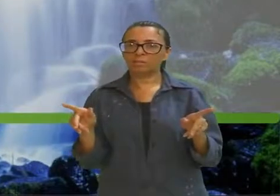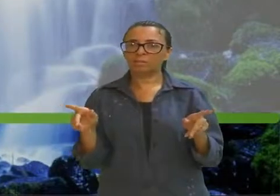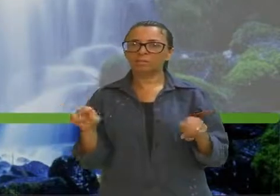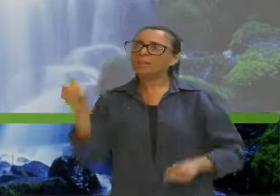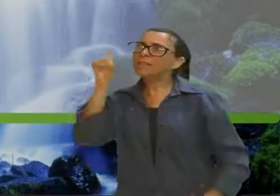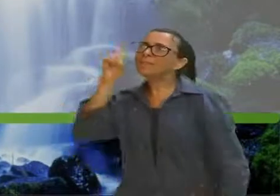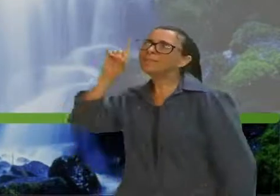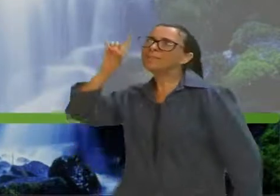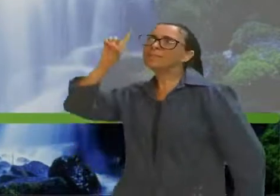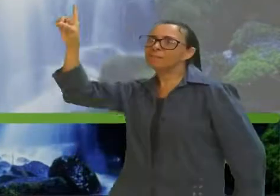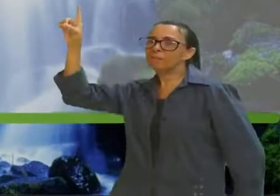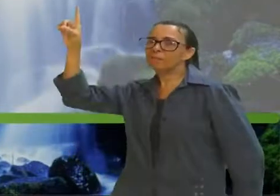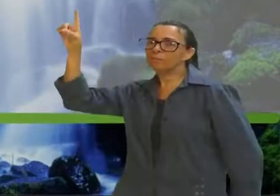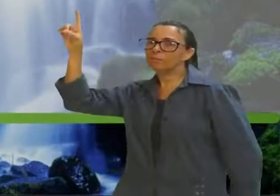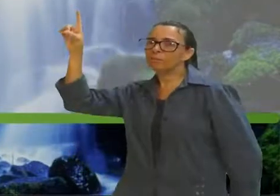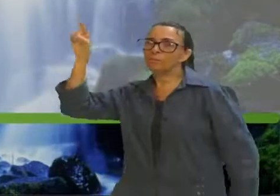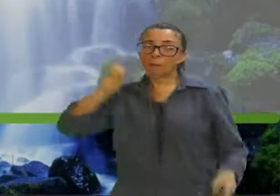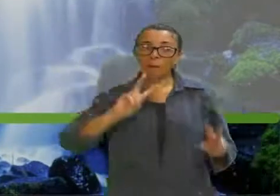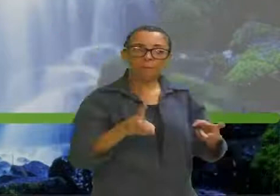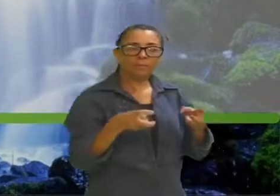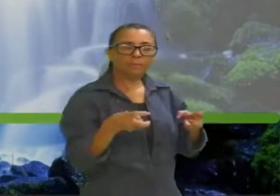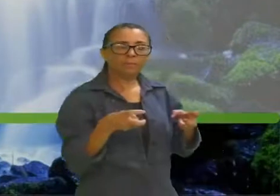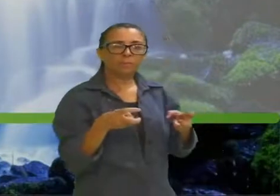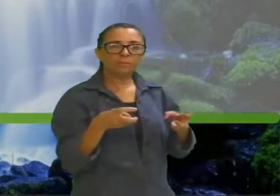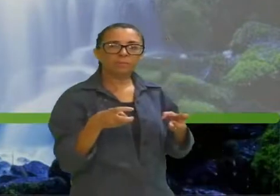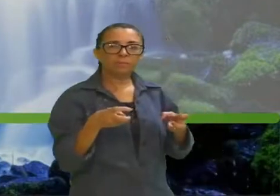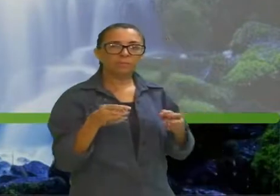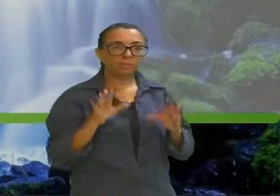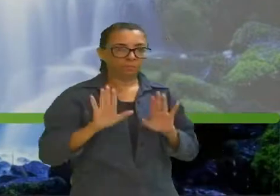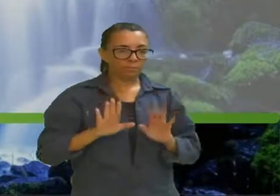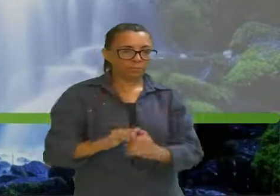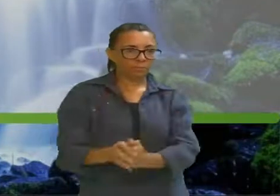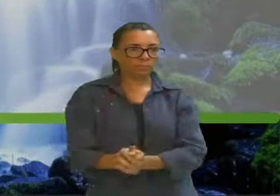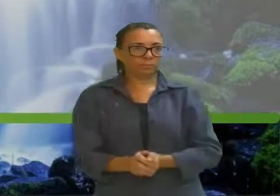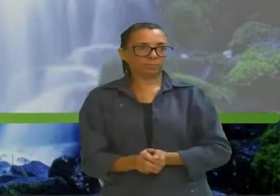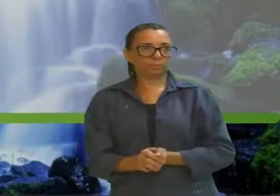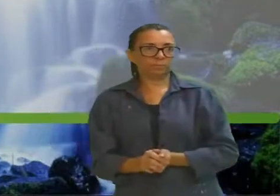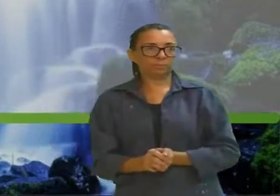primeiro, revela o que você crê a respeito de Deus.